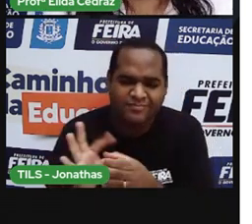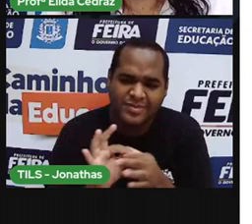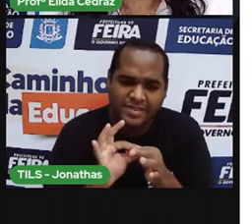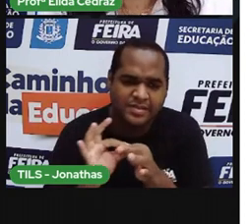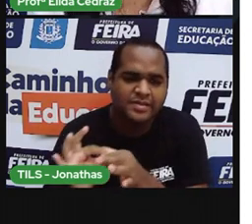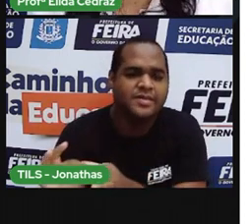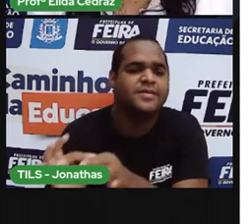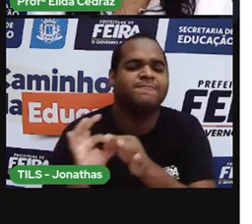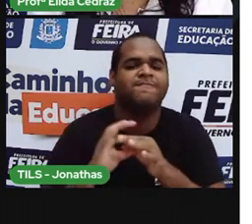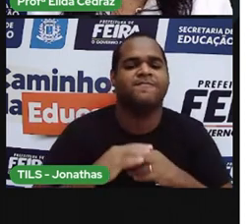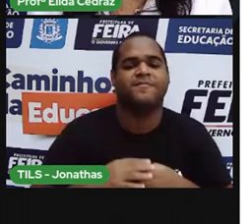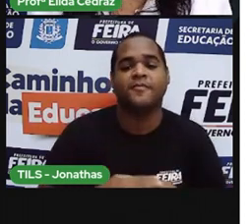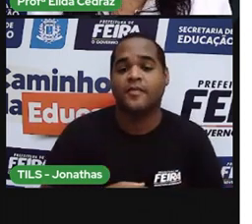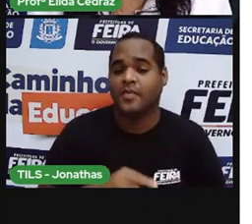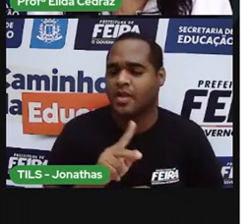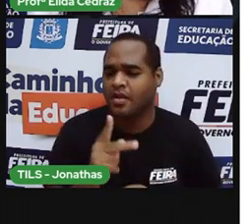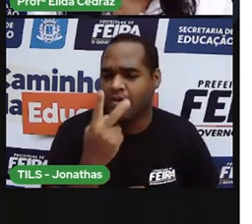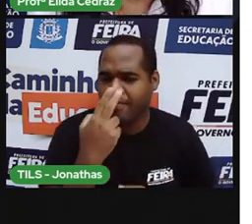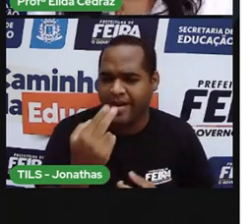também.